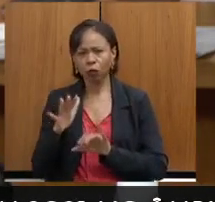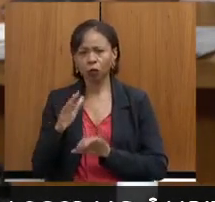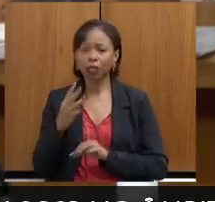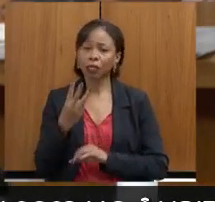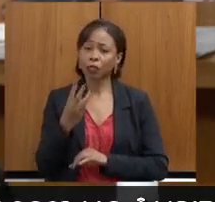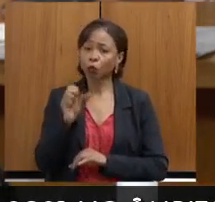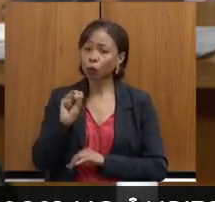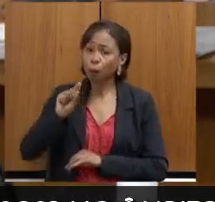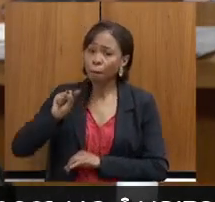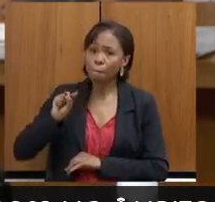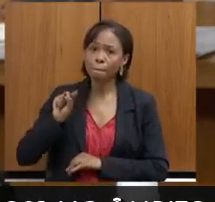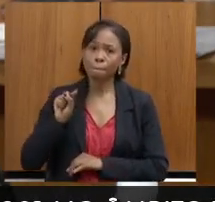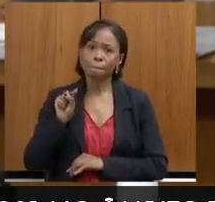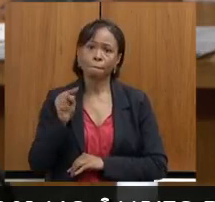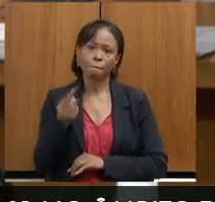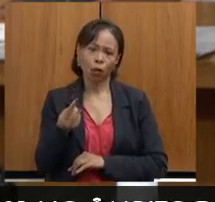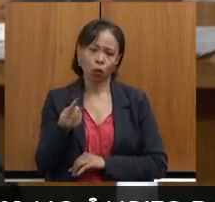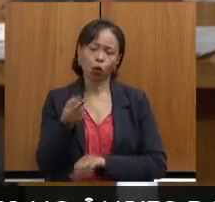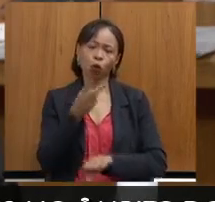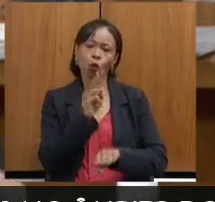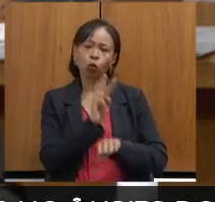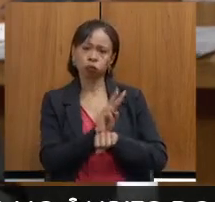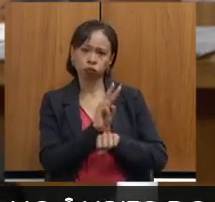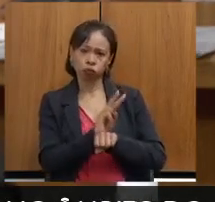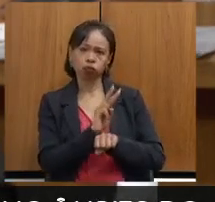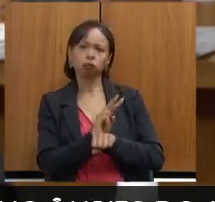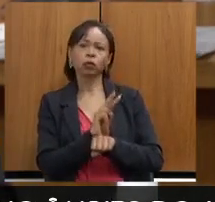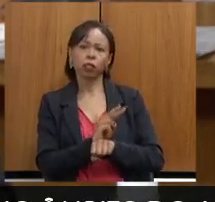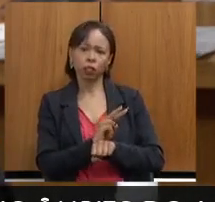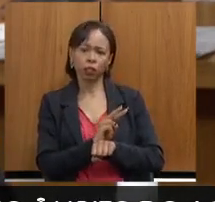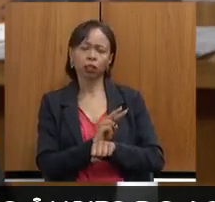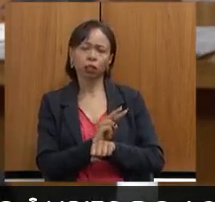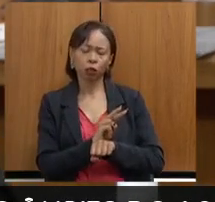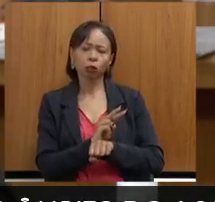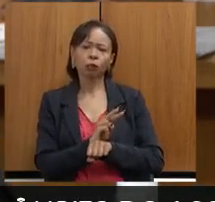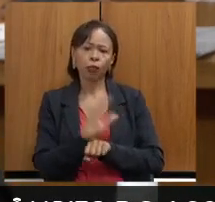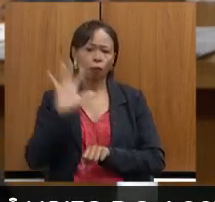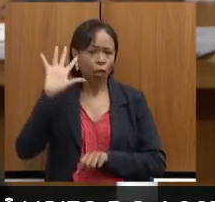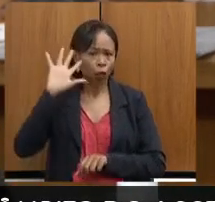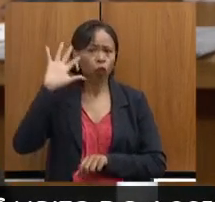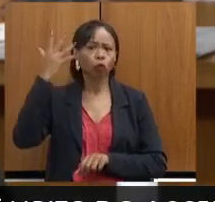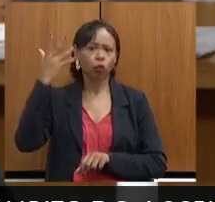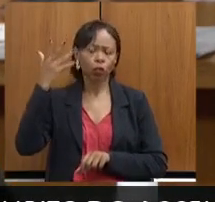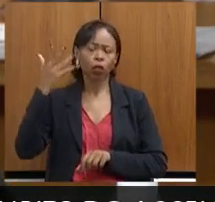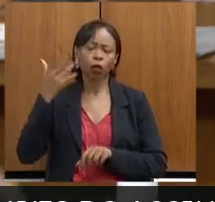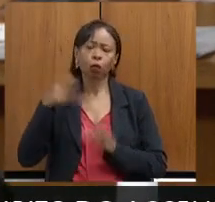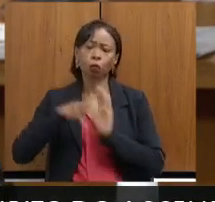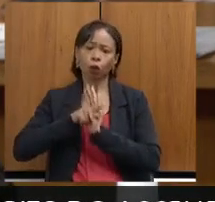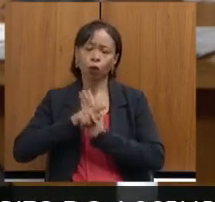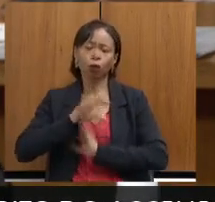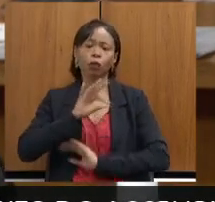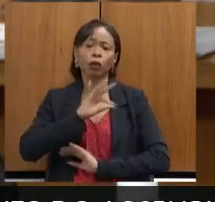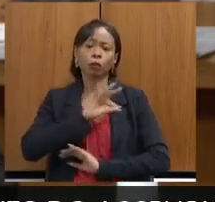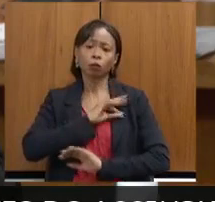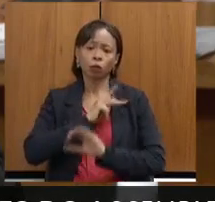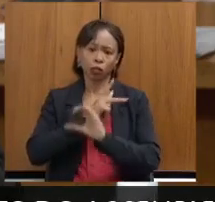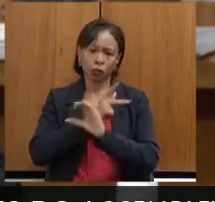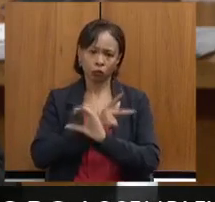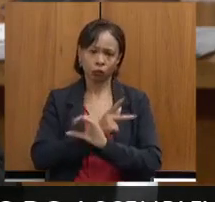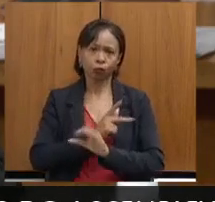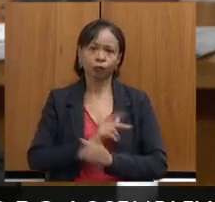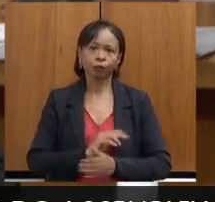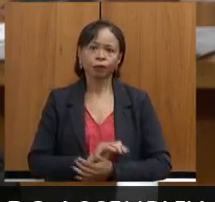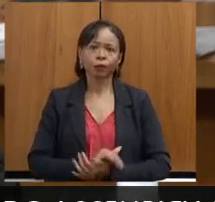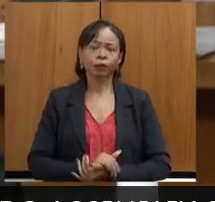de 38 mil medidas é providenciado sair representadas pela Polícia Civil e